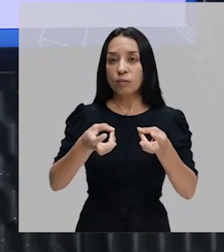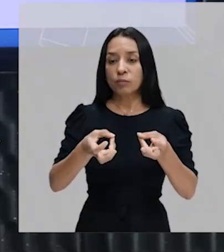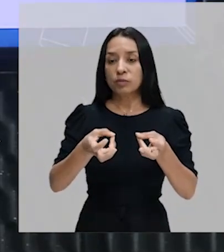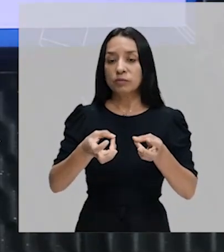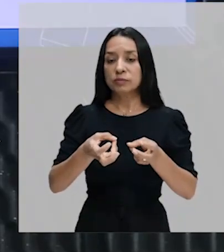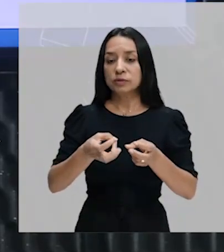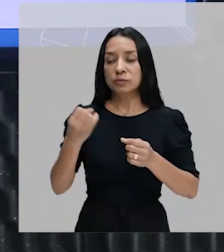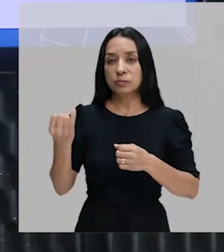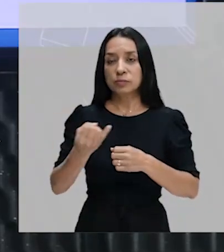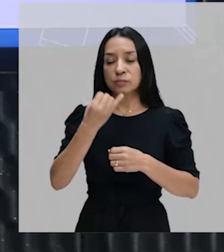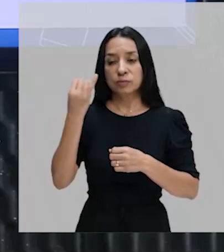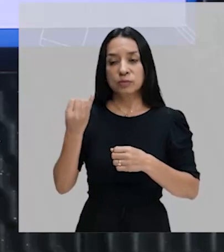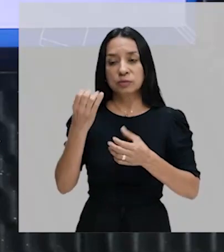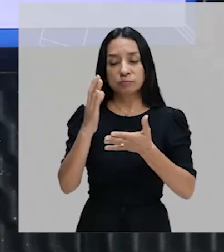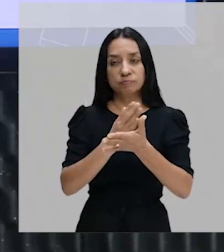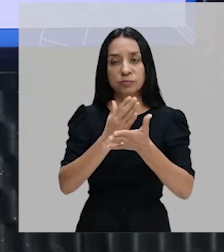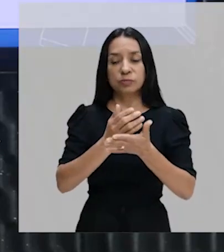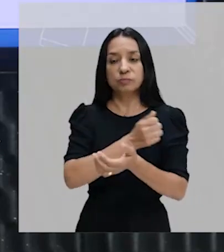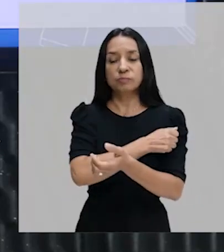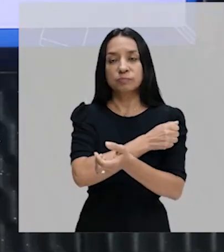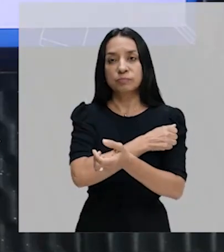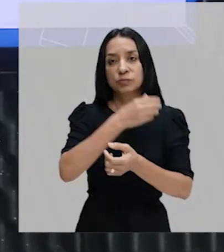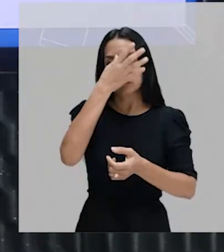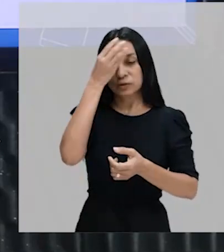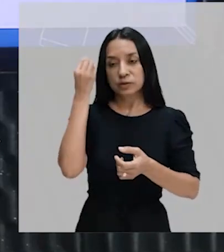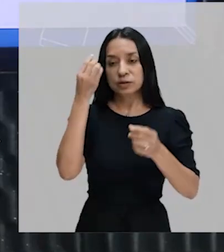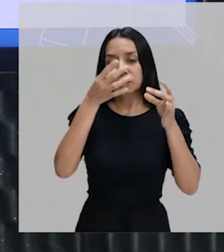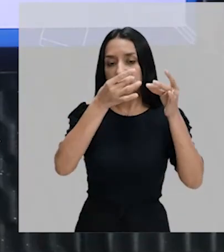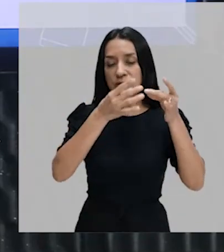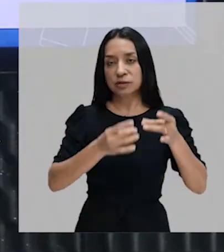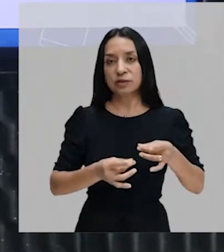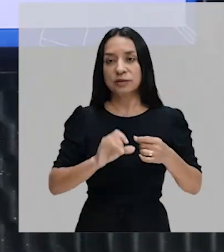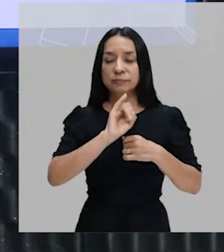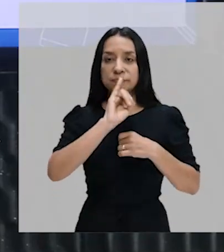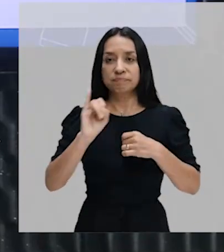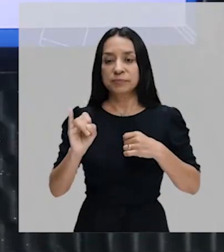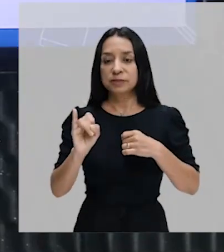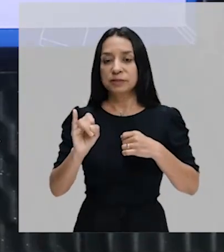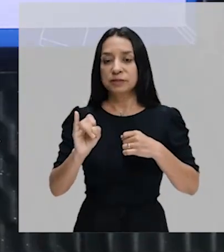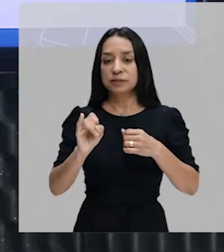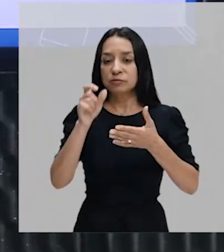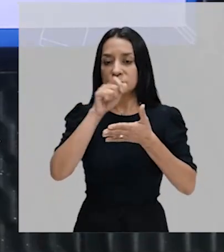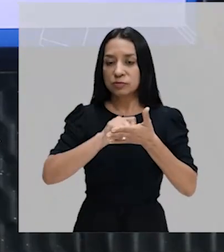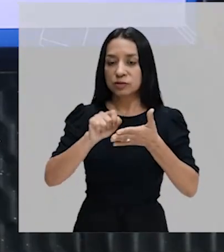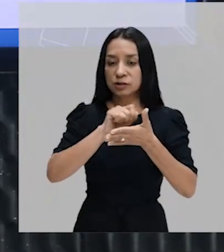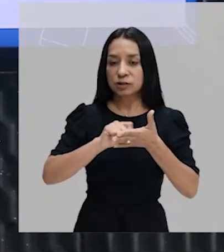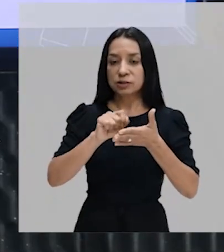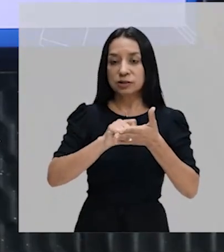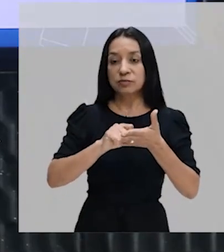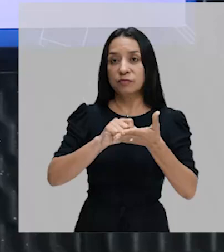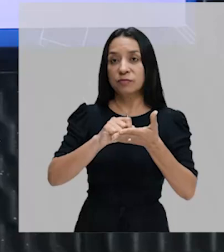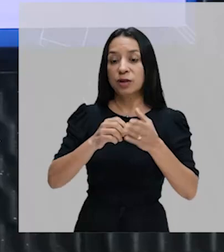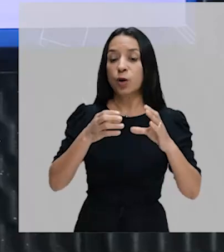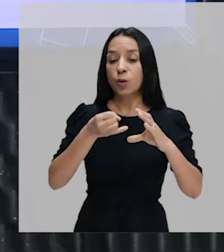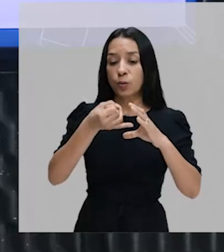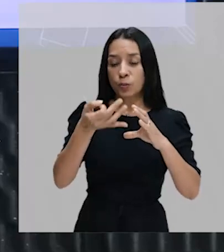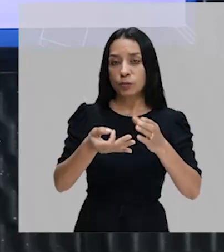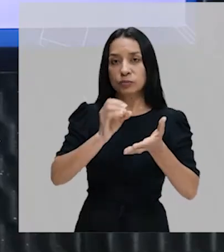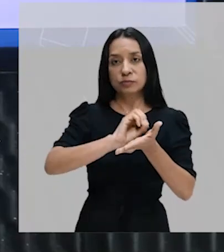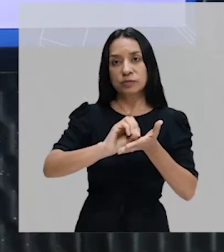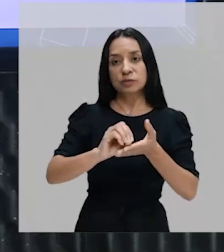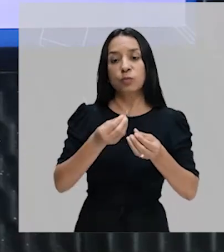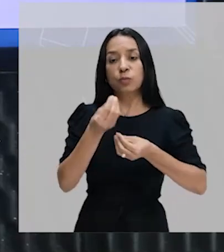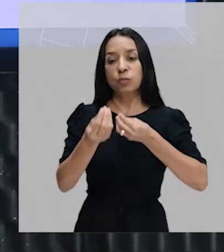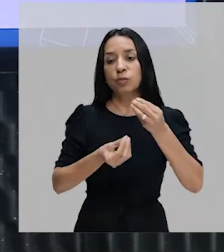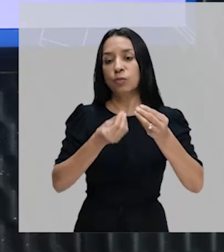alguns alunos esquecem desse detalhe. E se você deixar de escrever o conjunto vazio como subconjunto, acaba que você